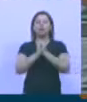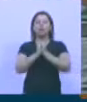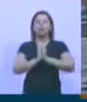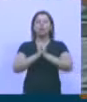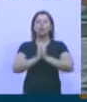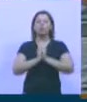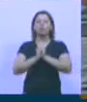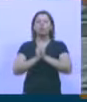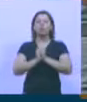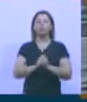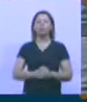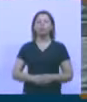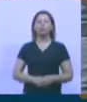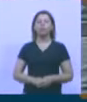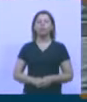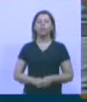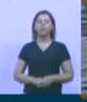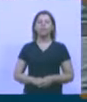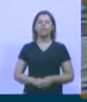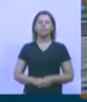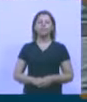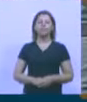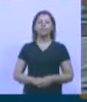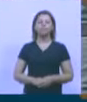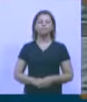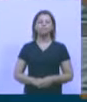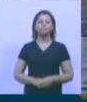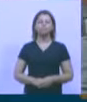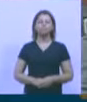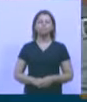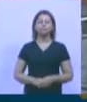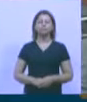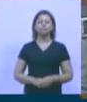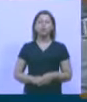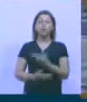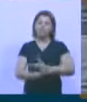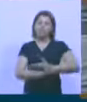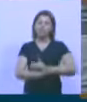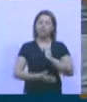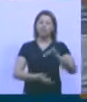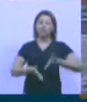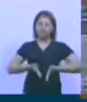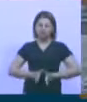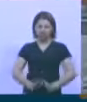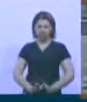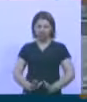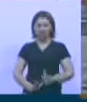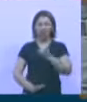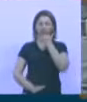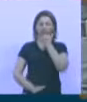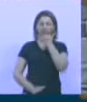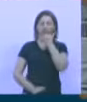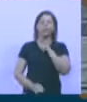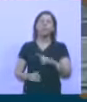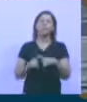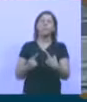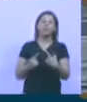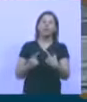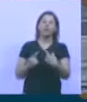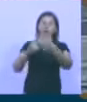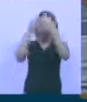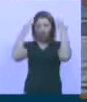baby who is now 4 months old. O bebê já tinha nascido. A madre disse para ele que